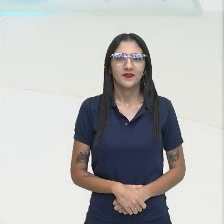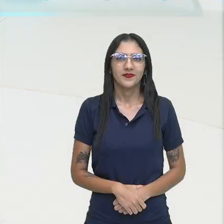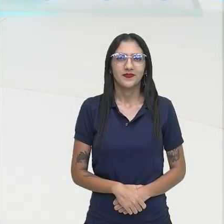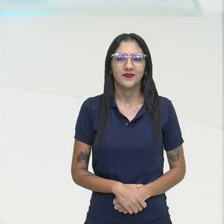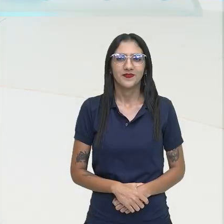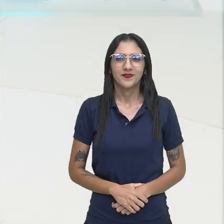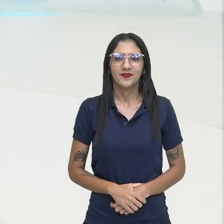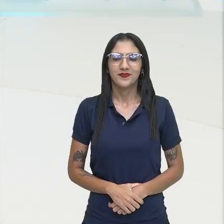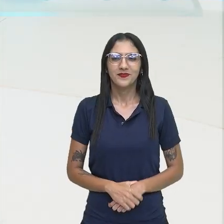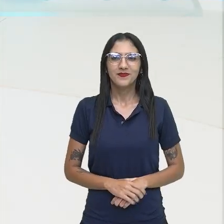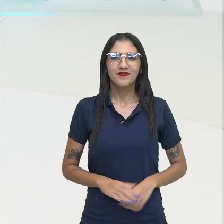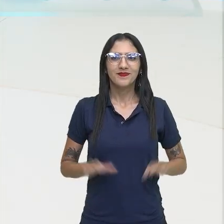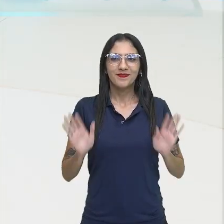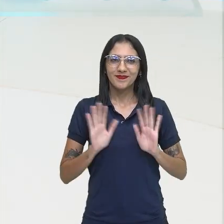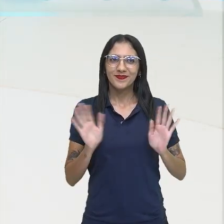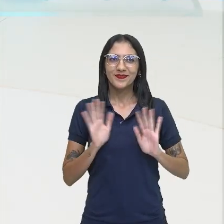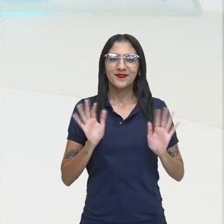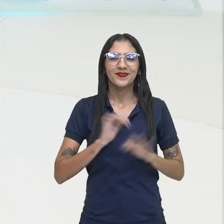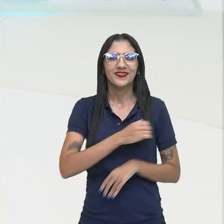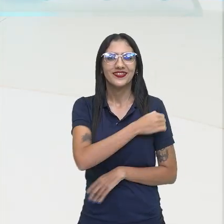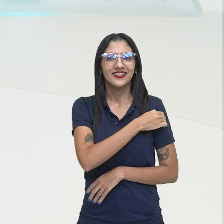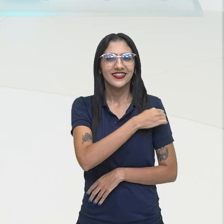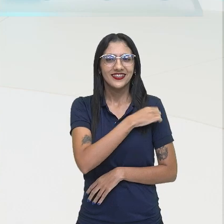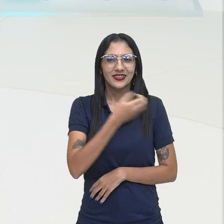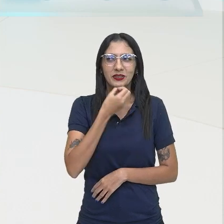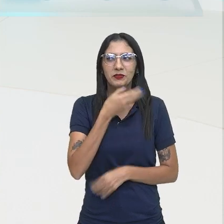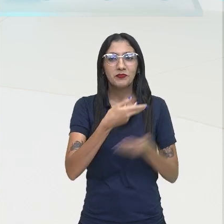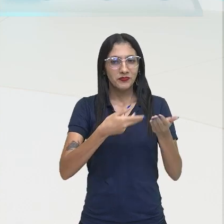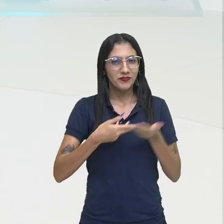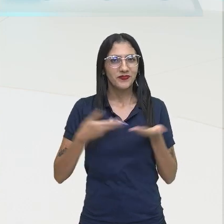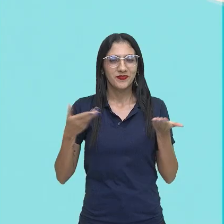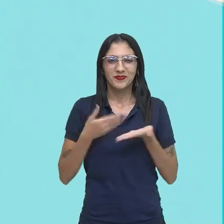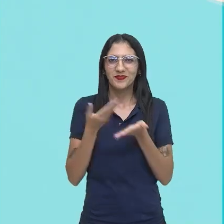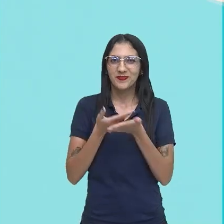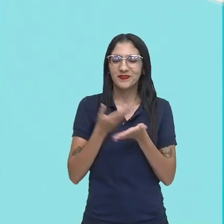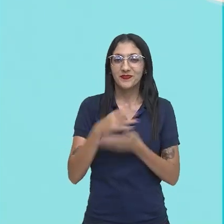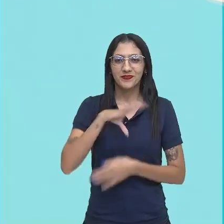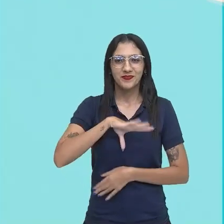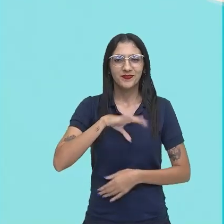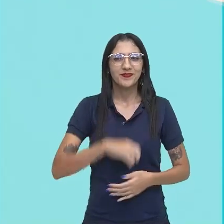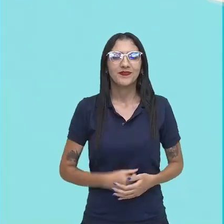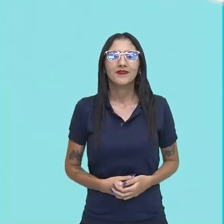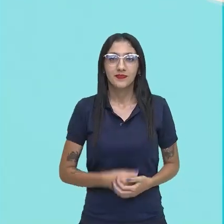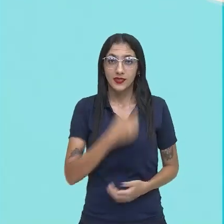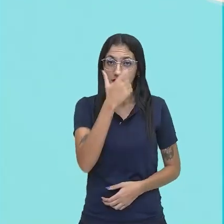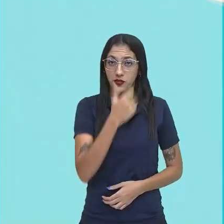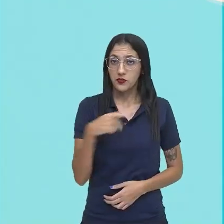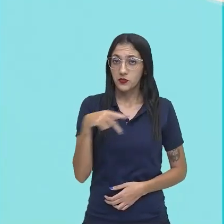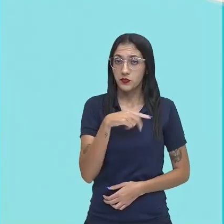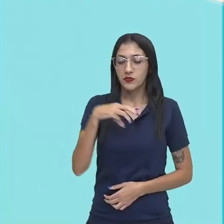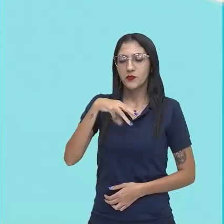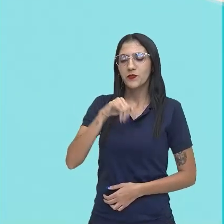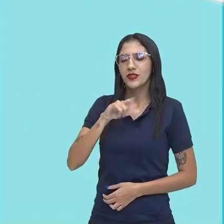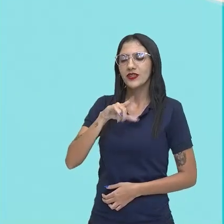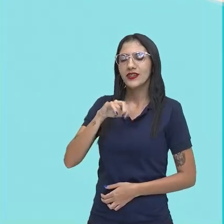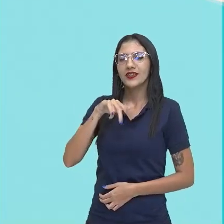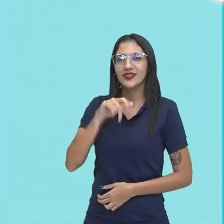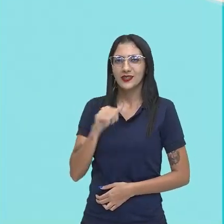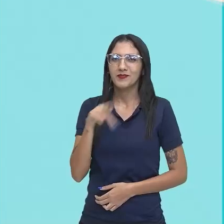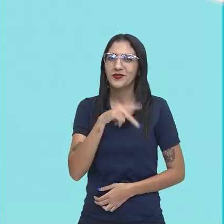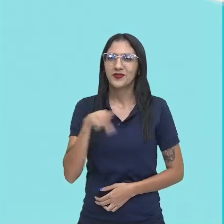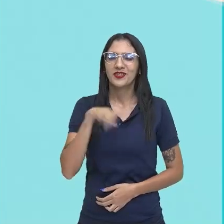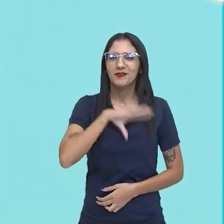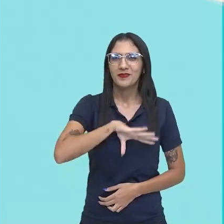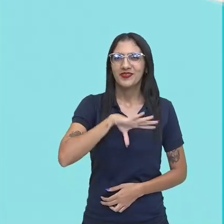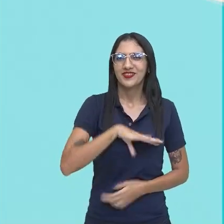Olá, alunos! Sejam bem-vindos a mais uma aula de língua portuguesa. Eu sou Milena Marães, professora de língua portuguesa,